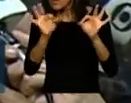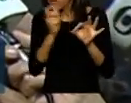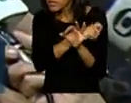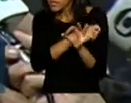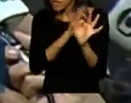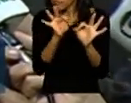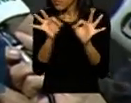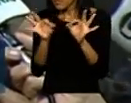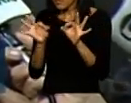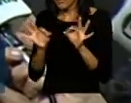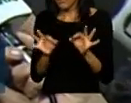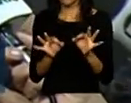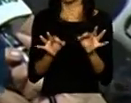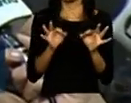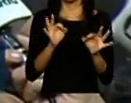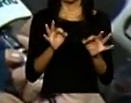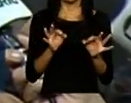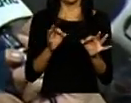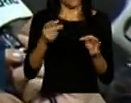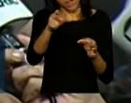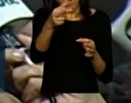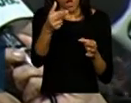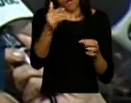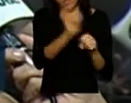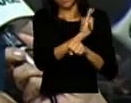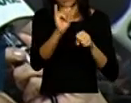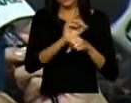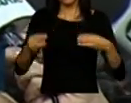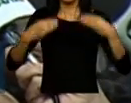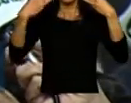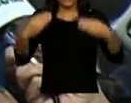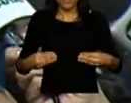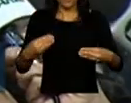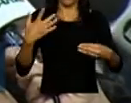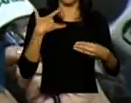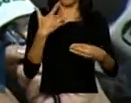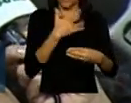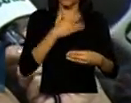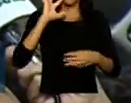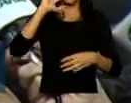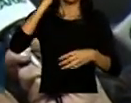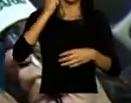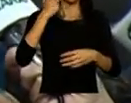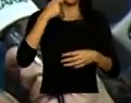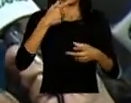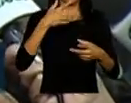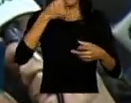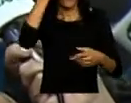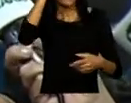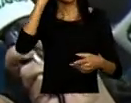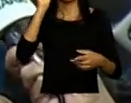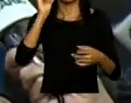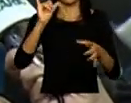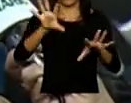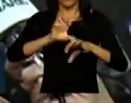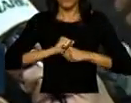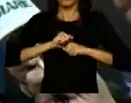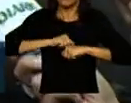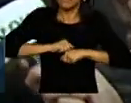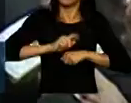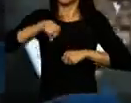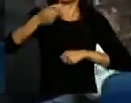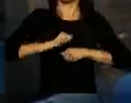medidas normais usuários que o ministério da saúde toma acompanha nos estados e municípios para conter qualquer tipo de surto de sarampo